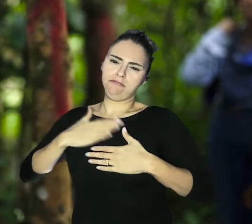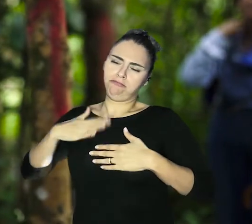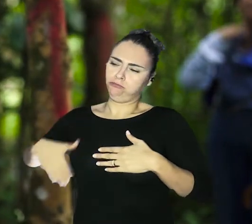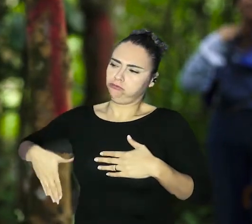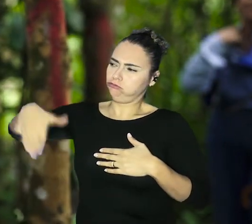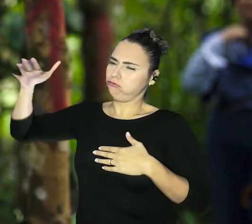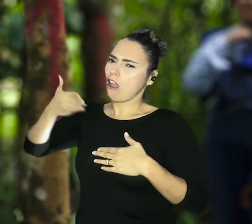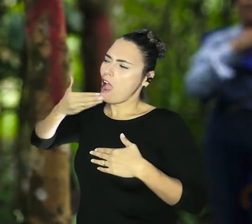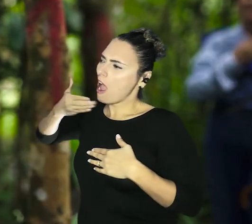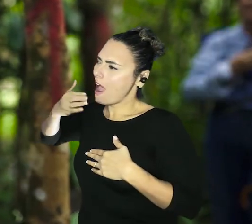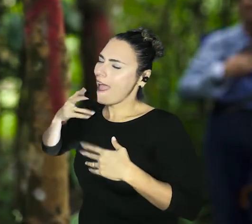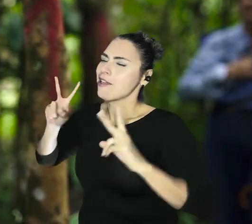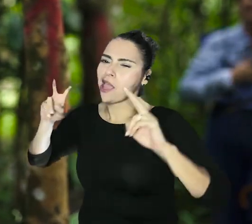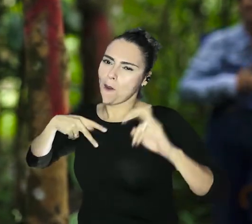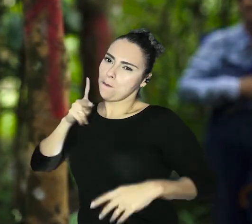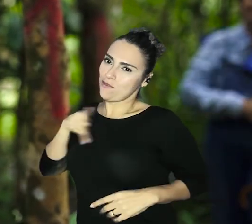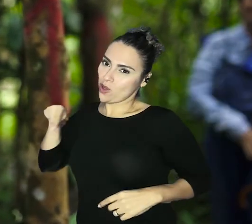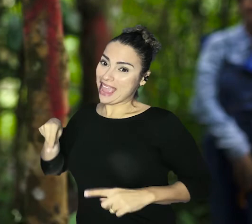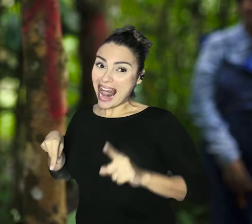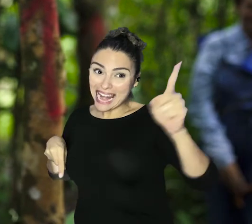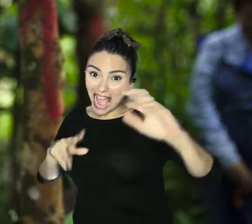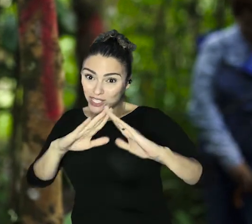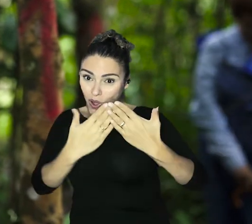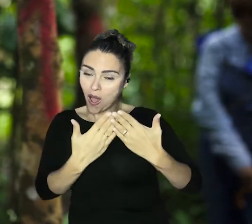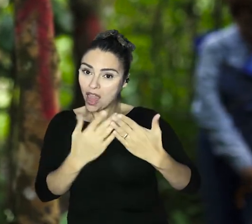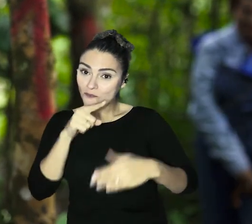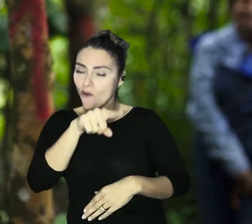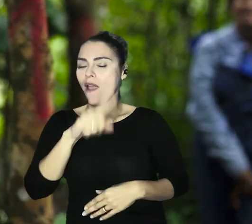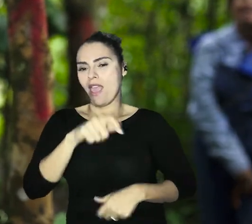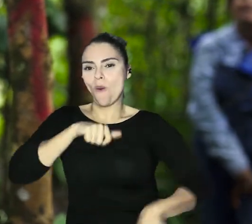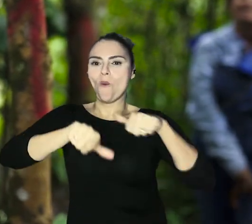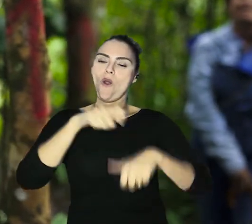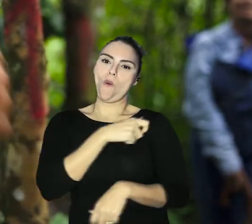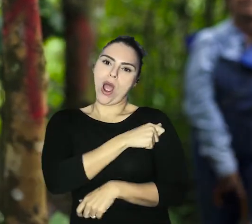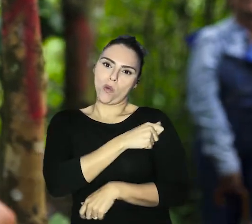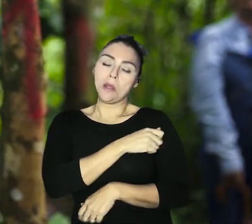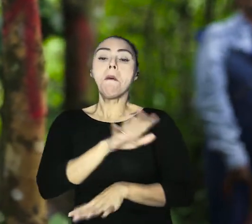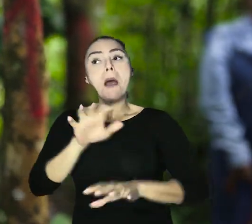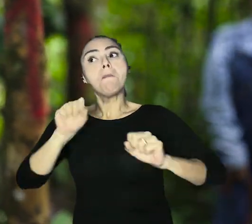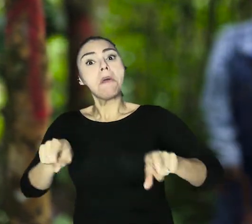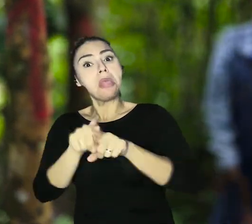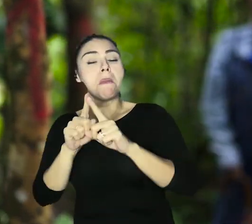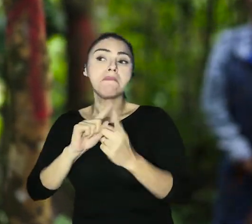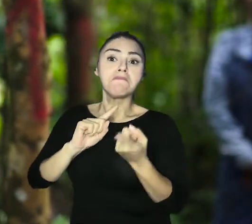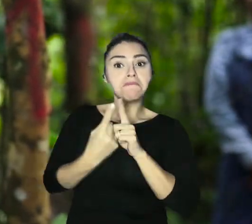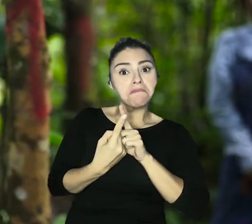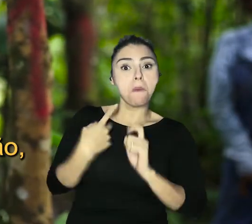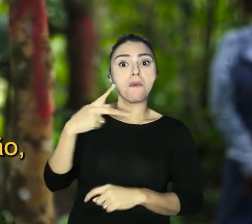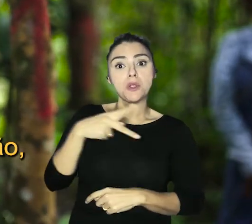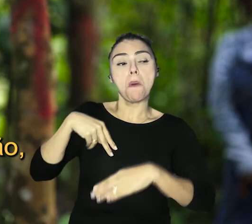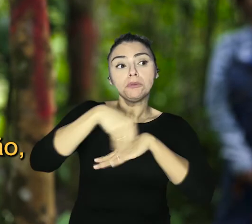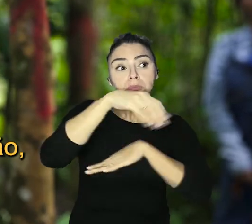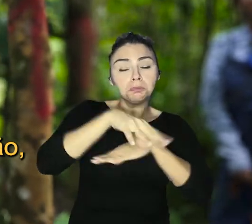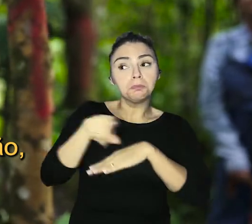aqui, eu sou professor aqui dentro, mas lá na escola eu sou aluno e também posso ser o professor, porque eu posso explicar o que tem aqui